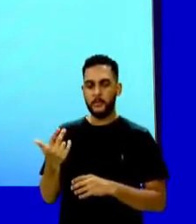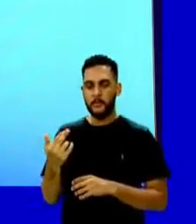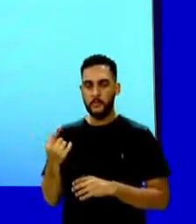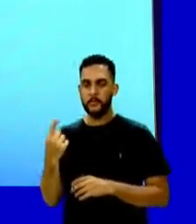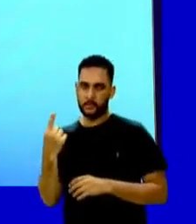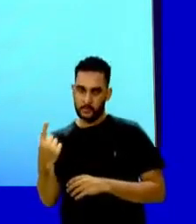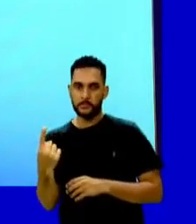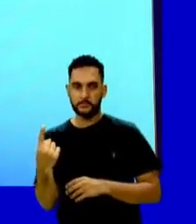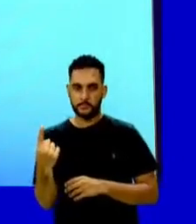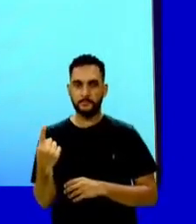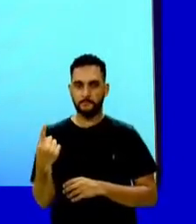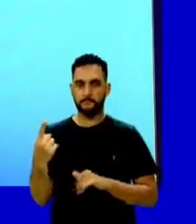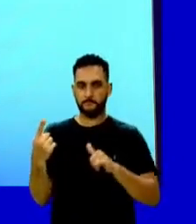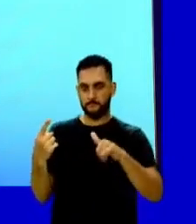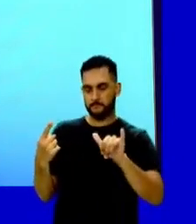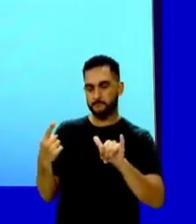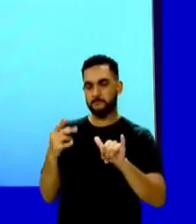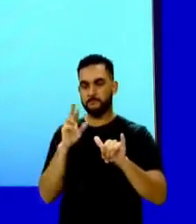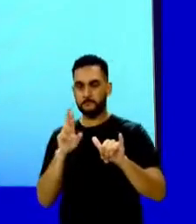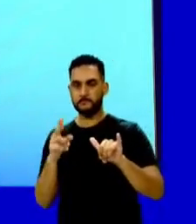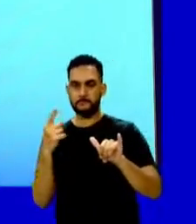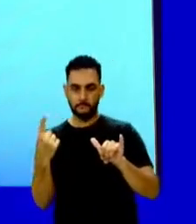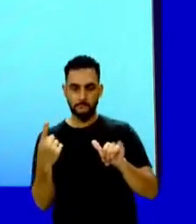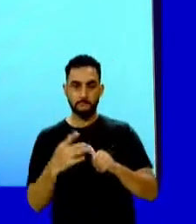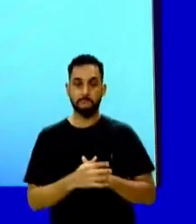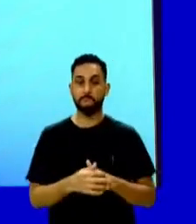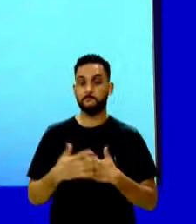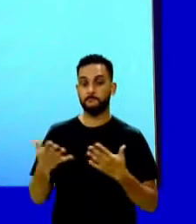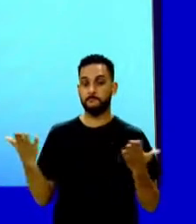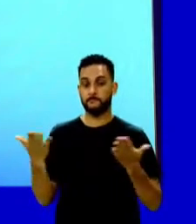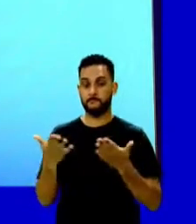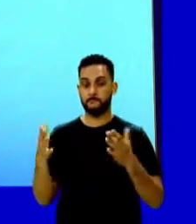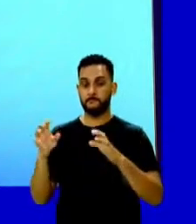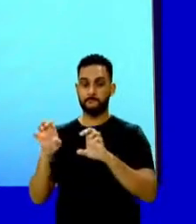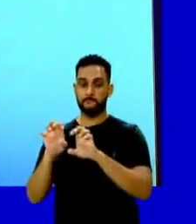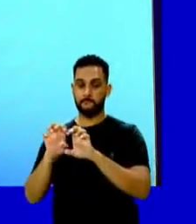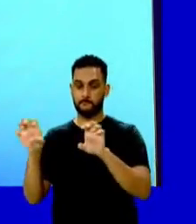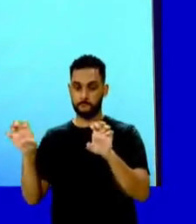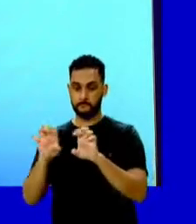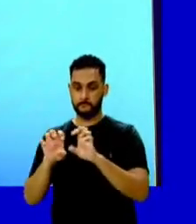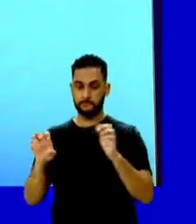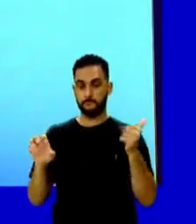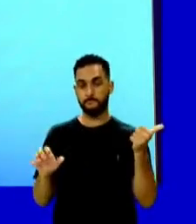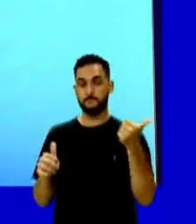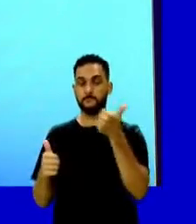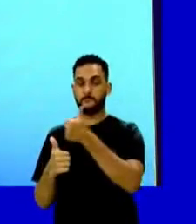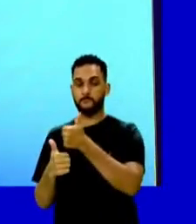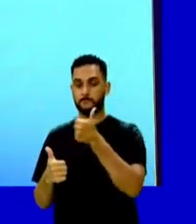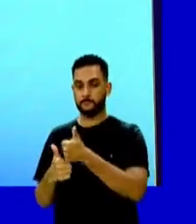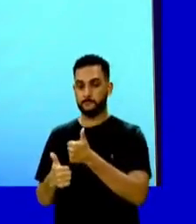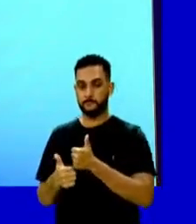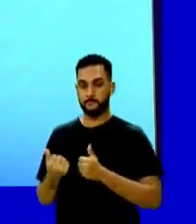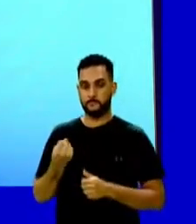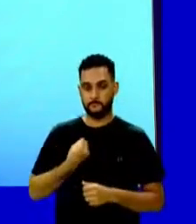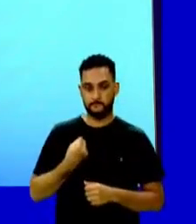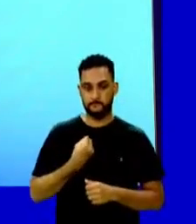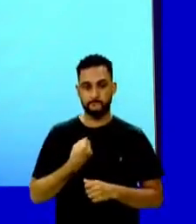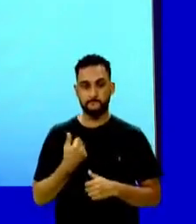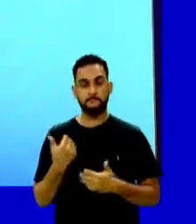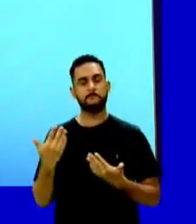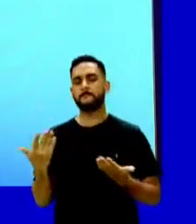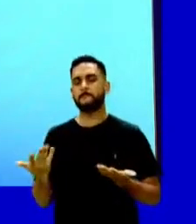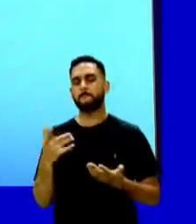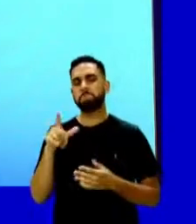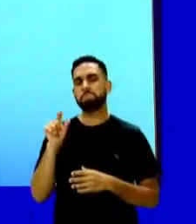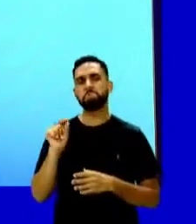em Y que ela vale um agora eu vou substituir esse pão esse valor de y em uma das equações Qual a